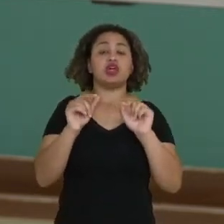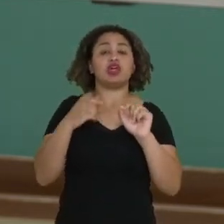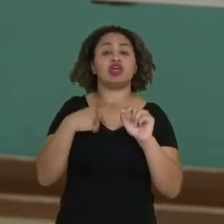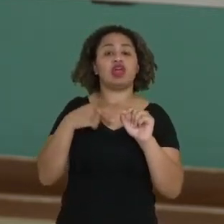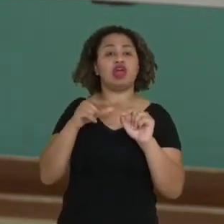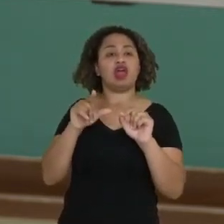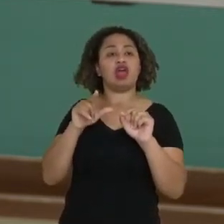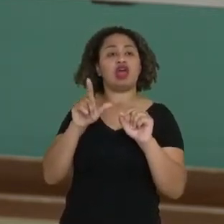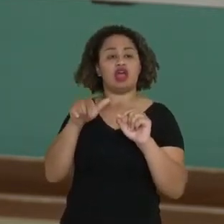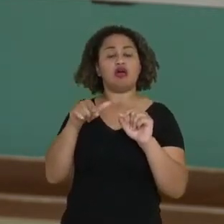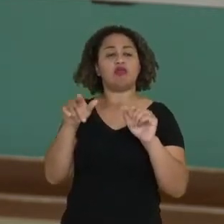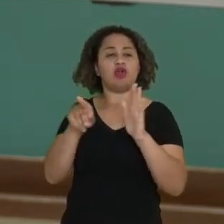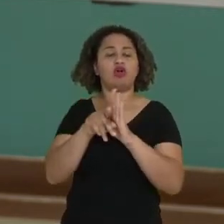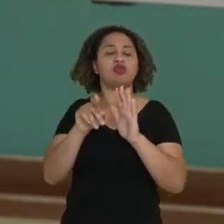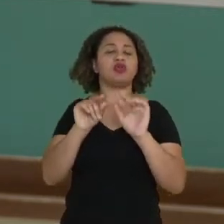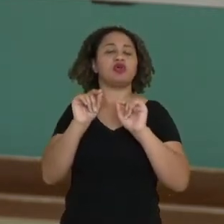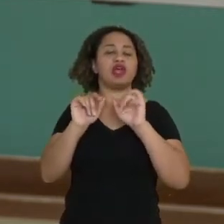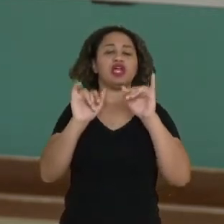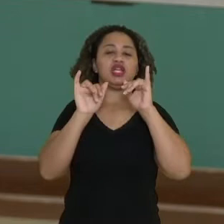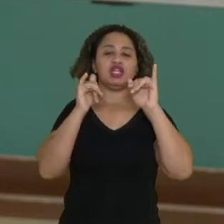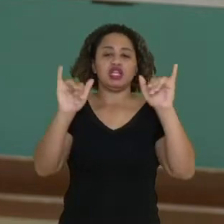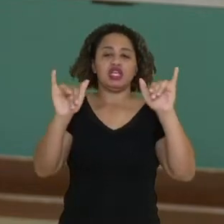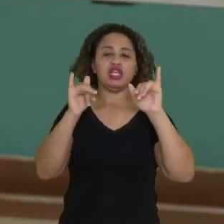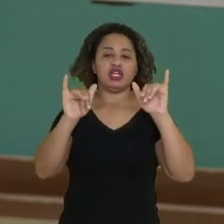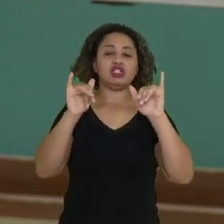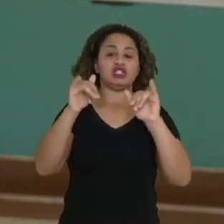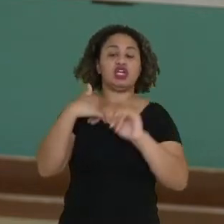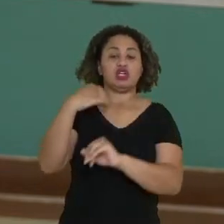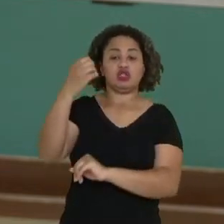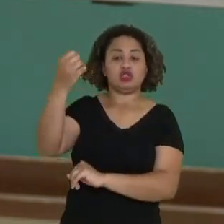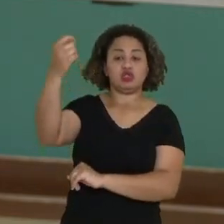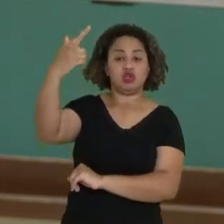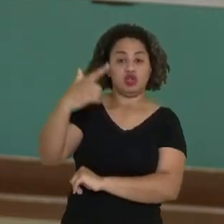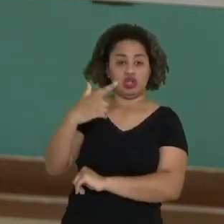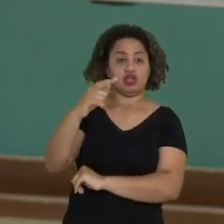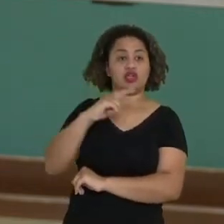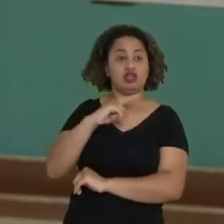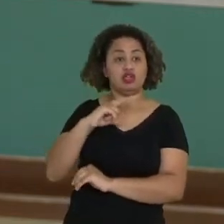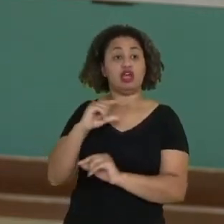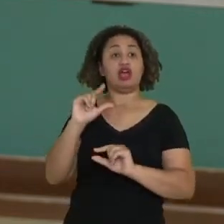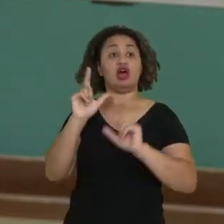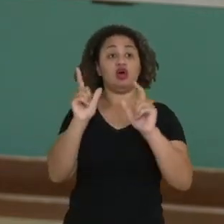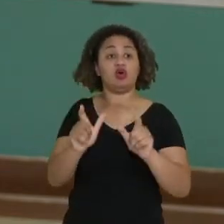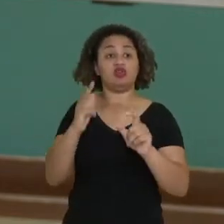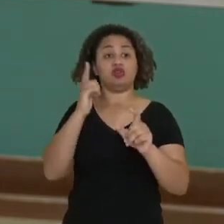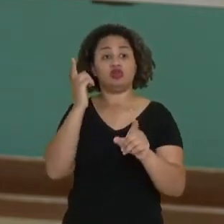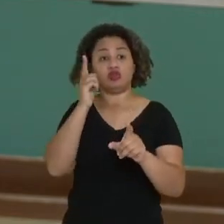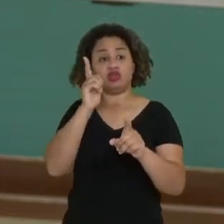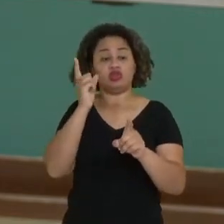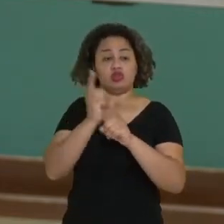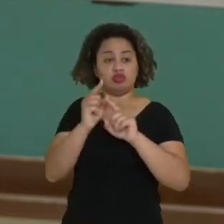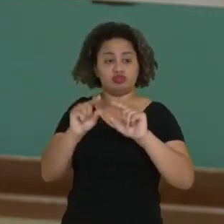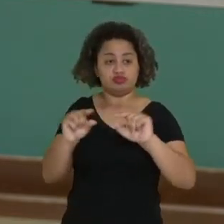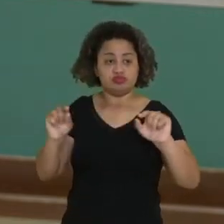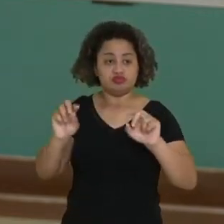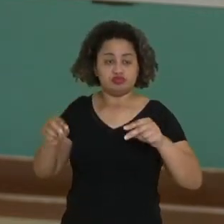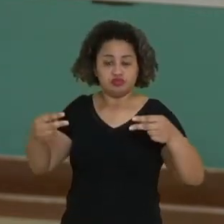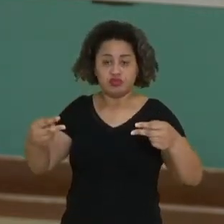infográfico energia solar. Tenho a fonte, conforme já disse que é importantíssimo, o painel solar, e quando foi